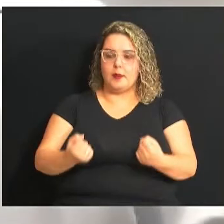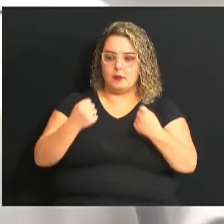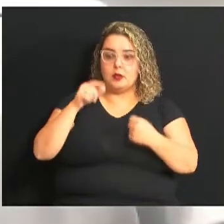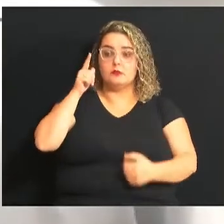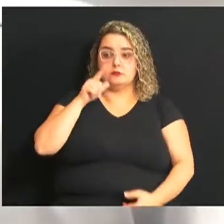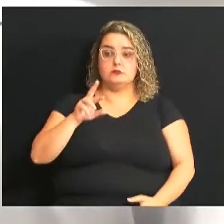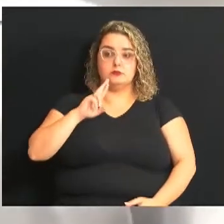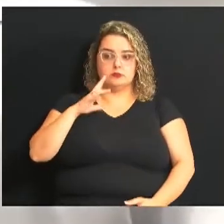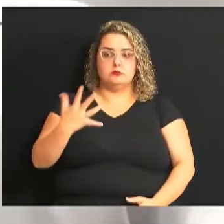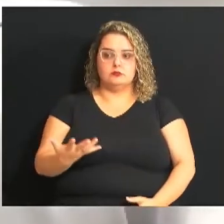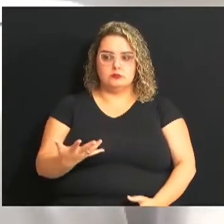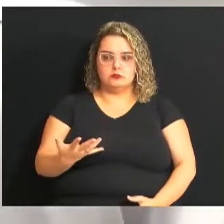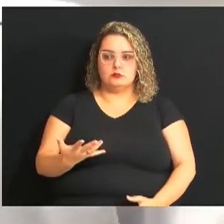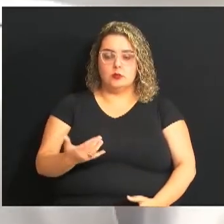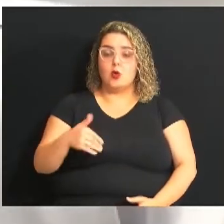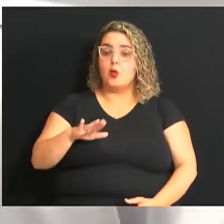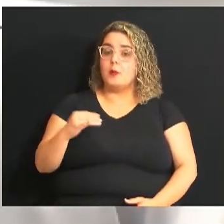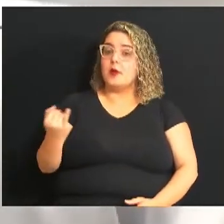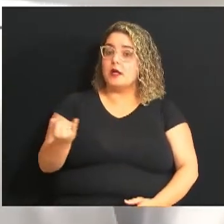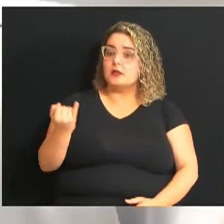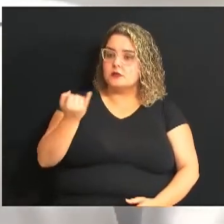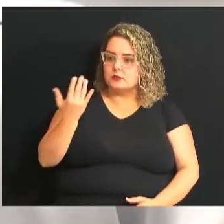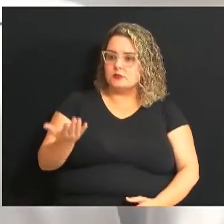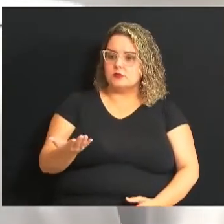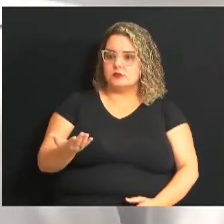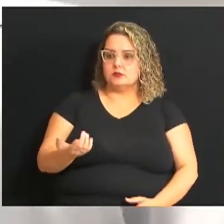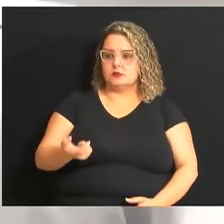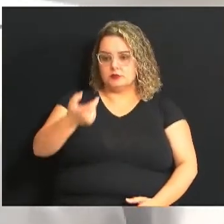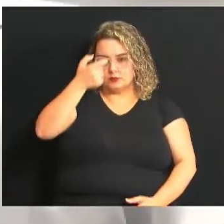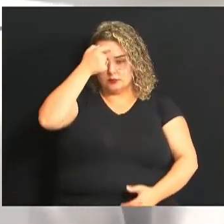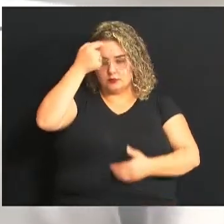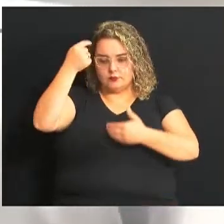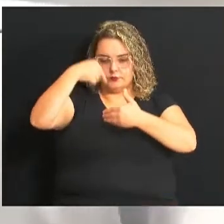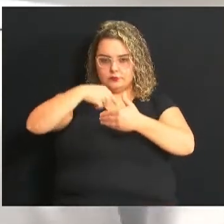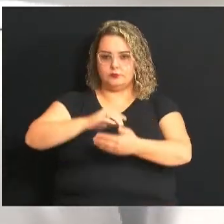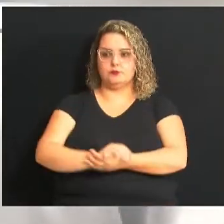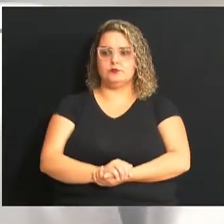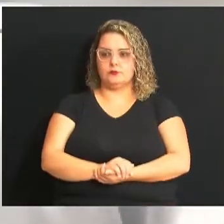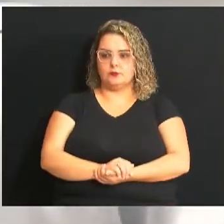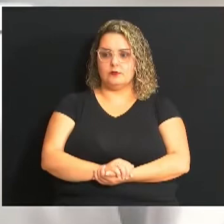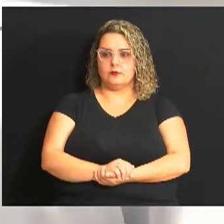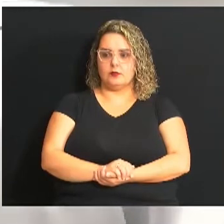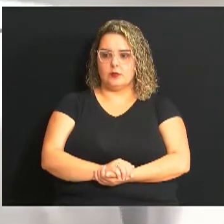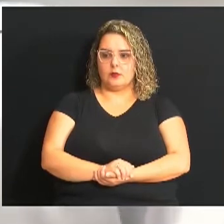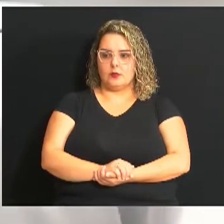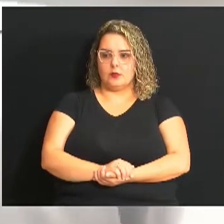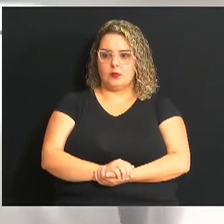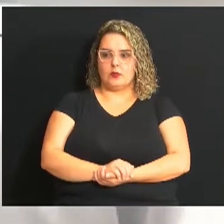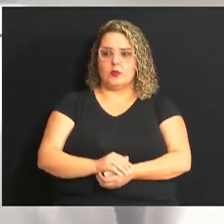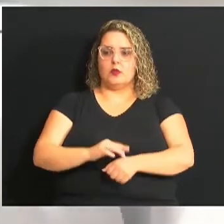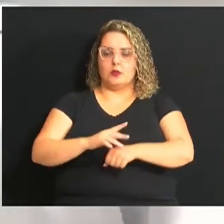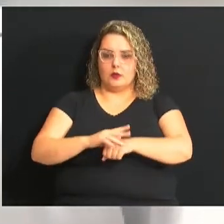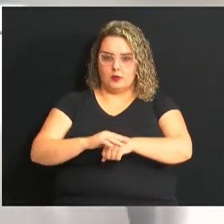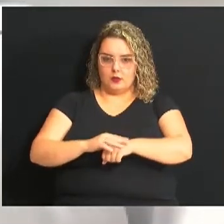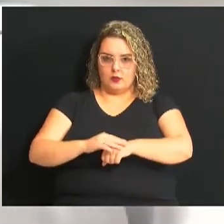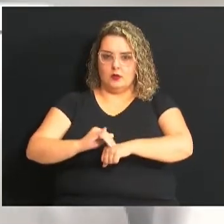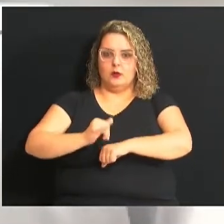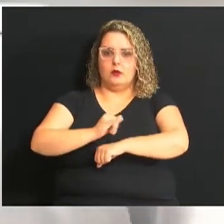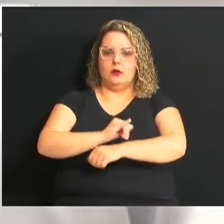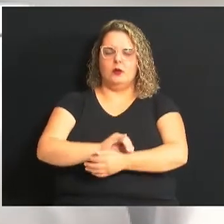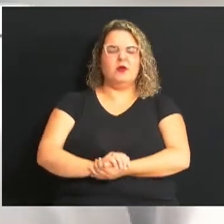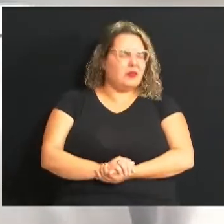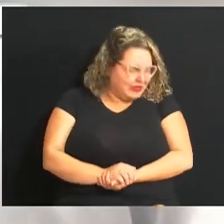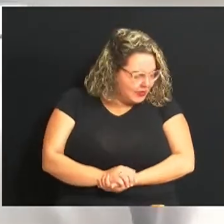resolver. O mais importante é a conscientização. Obesidade é uma doença crônica, um